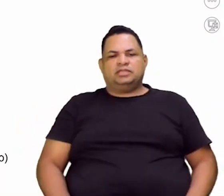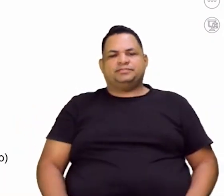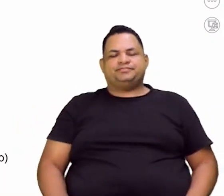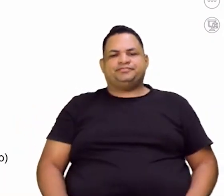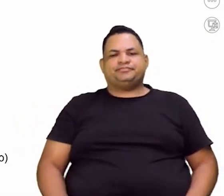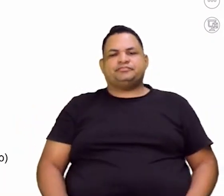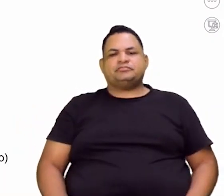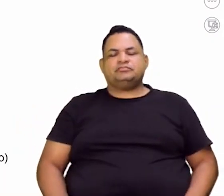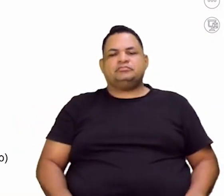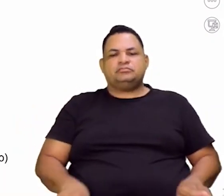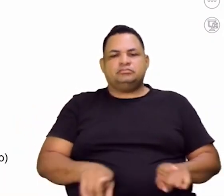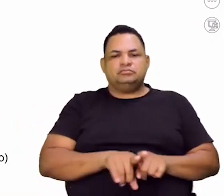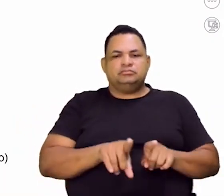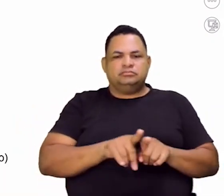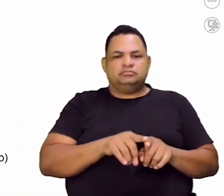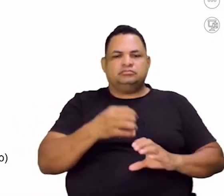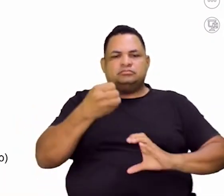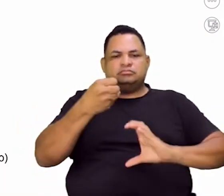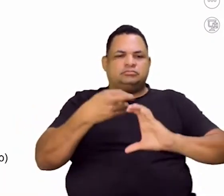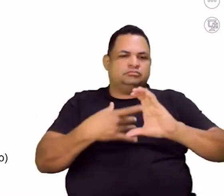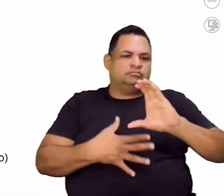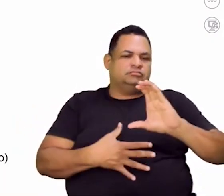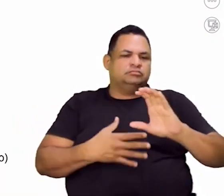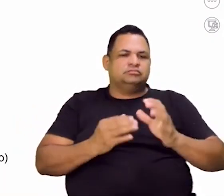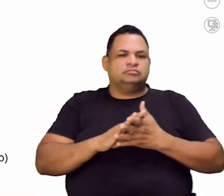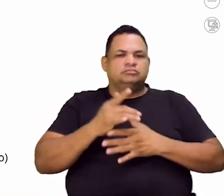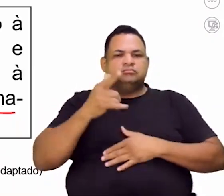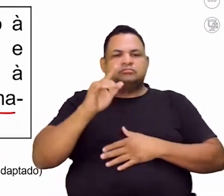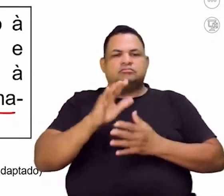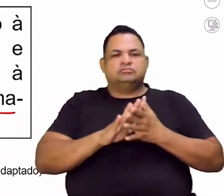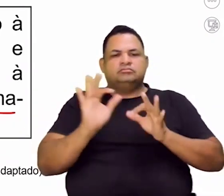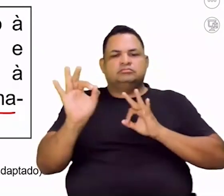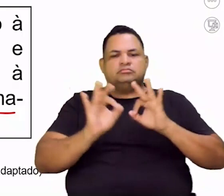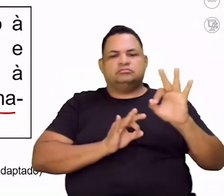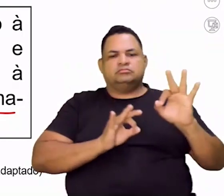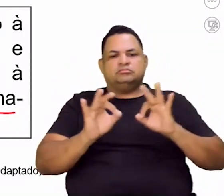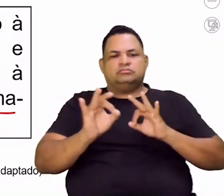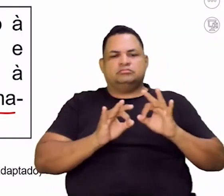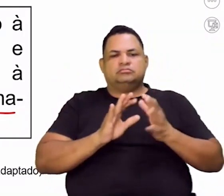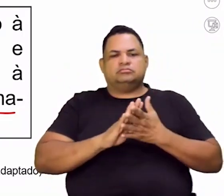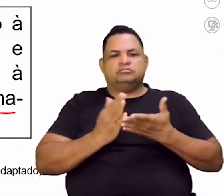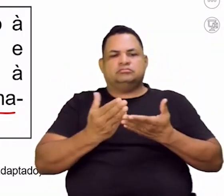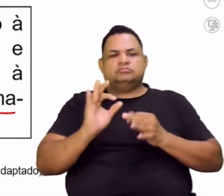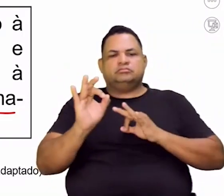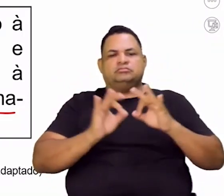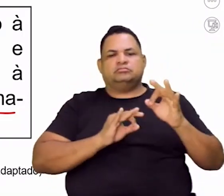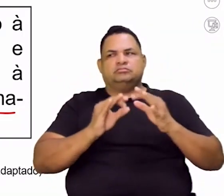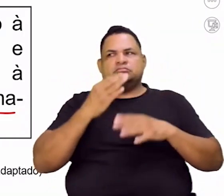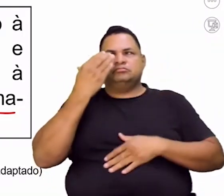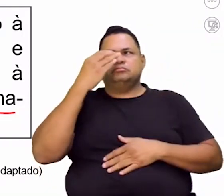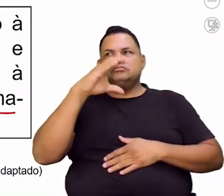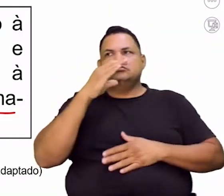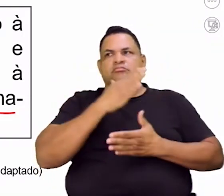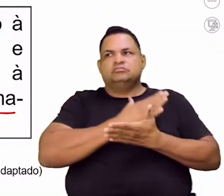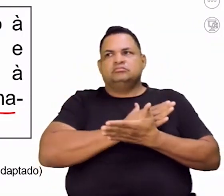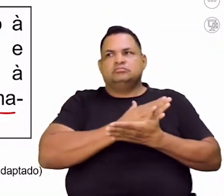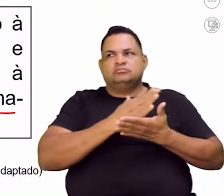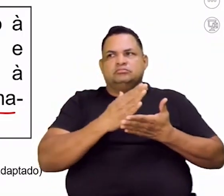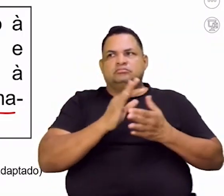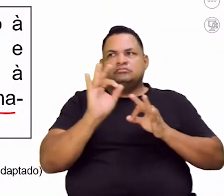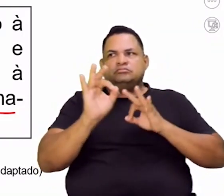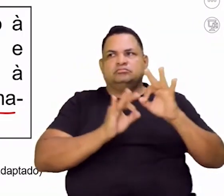O outro ponto de característica é o método. Veja que já fomos construindo, né, a ciência. Ó. Aqui já começamos